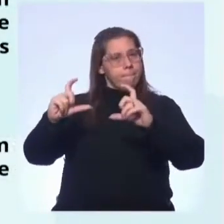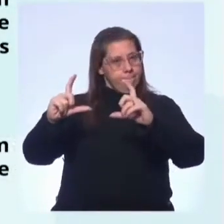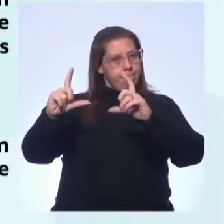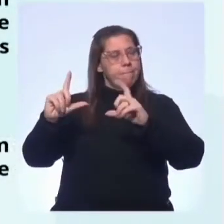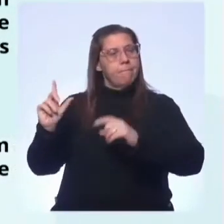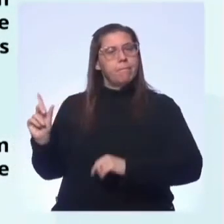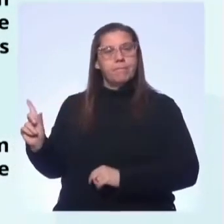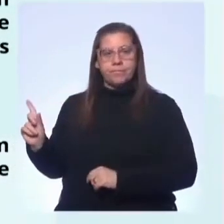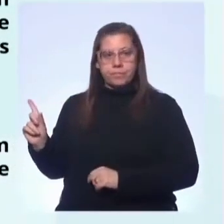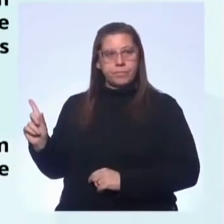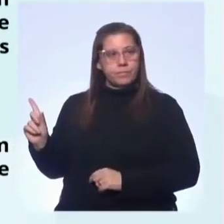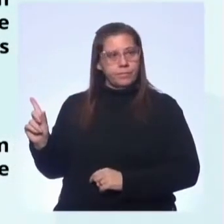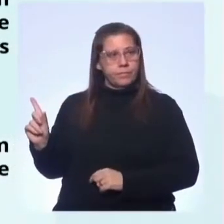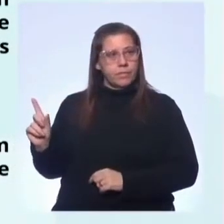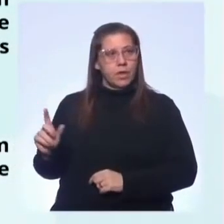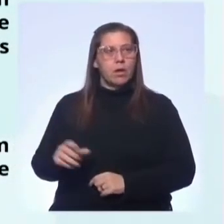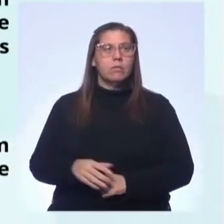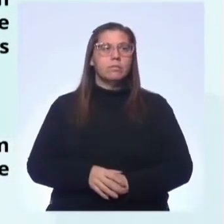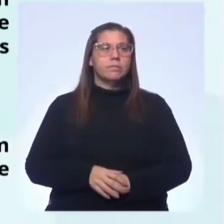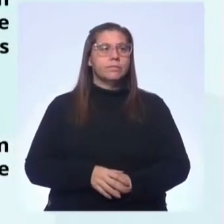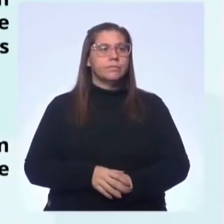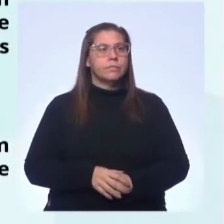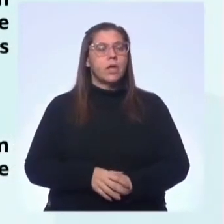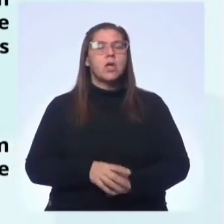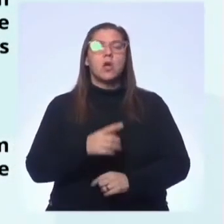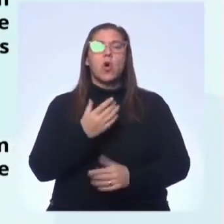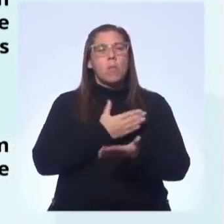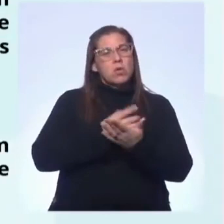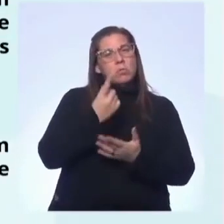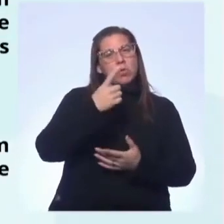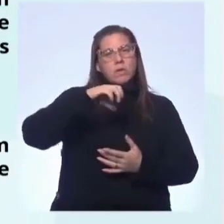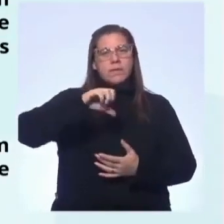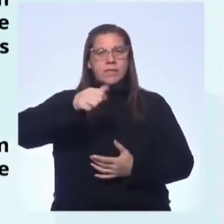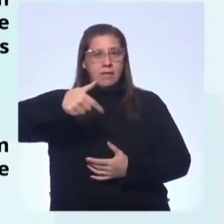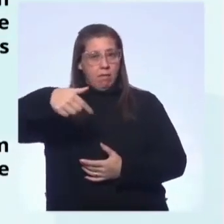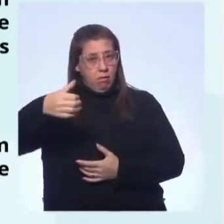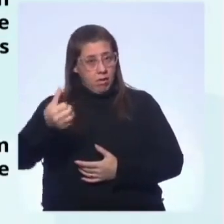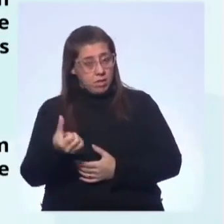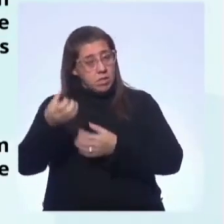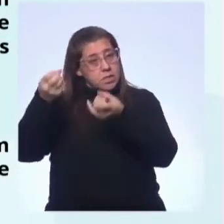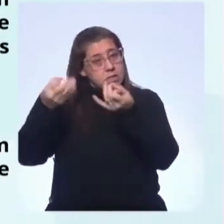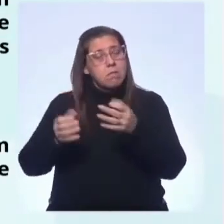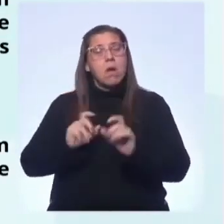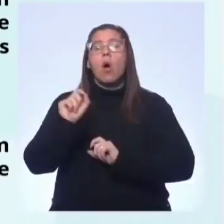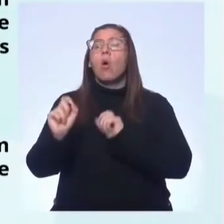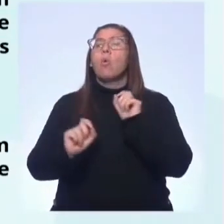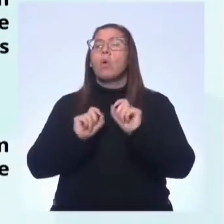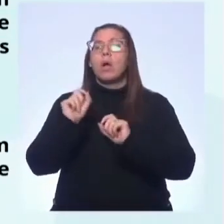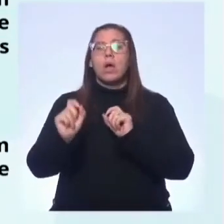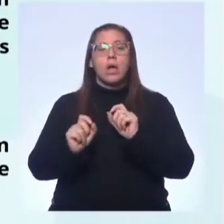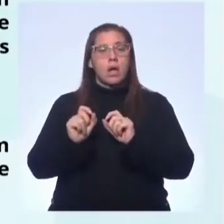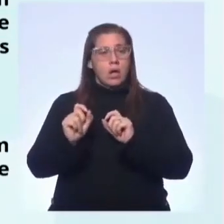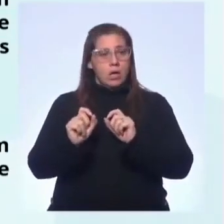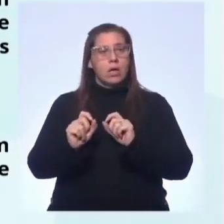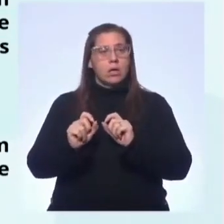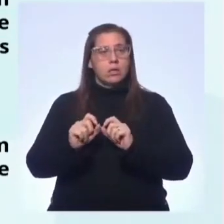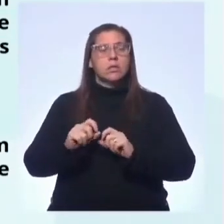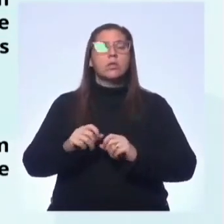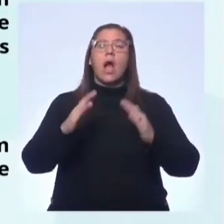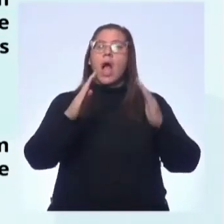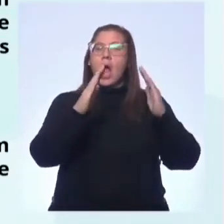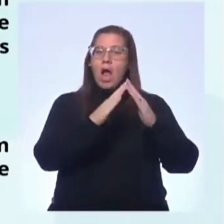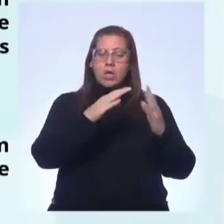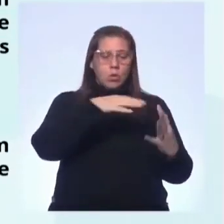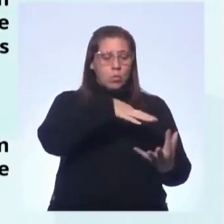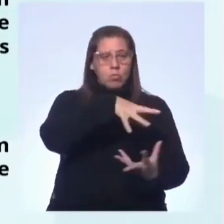Humanos das Nações Unidas, que começou aí em 1976, e fala aí sobre essa questão aí das habitações